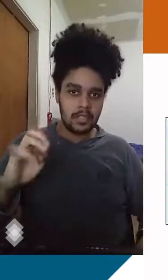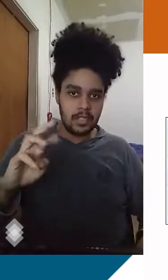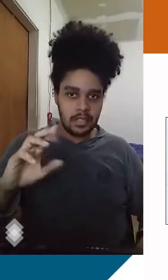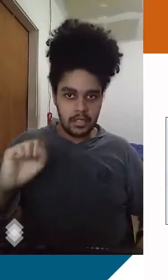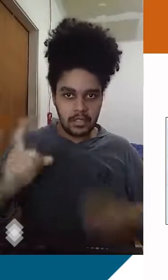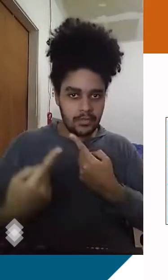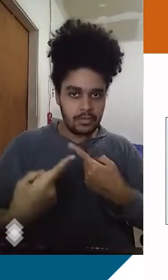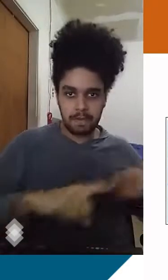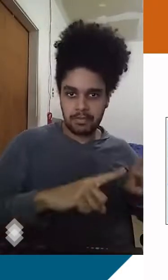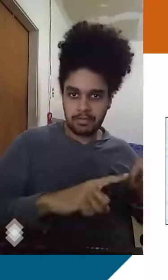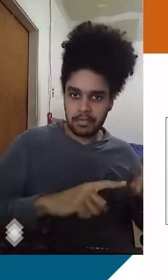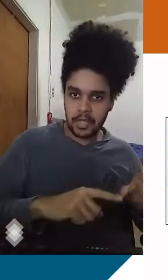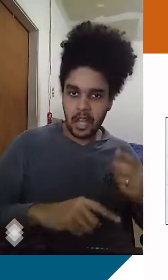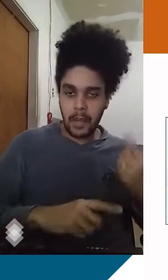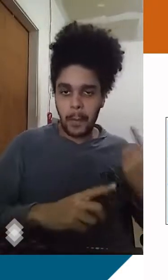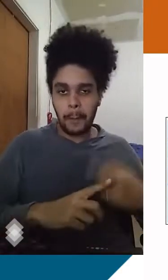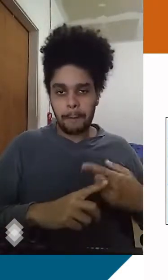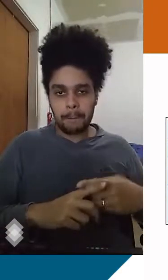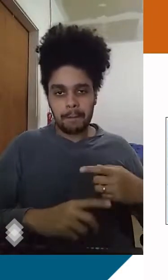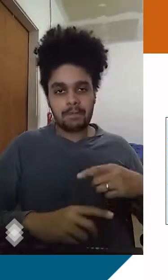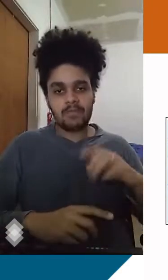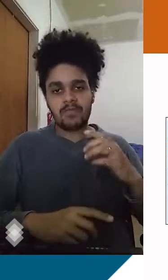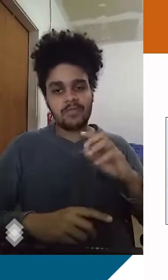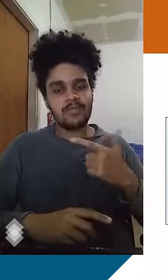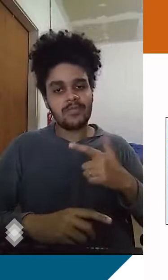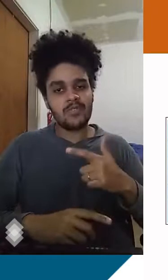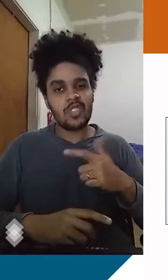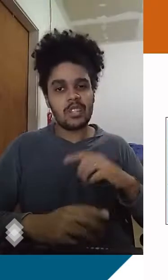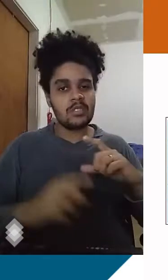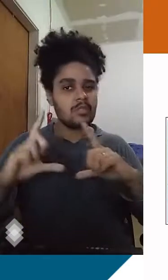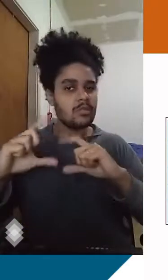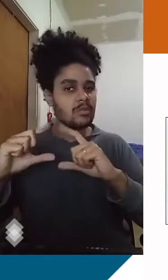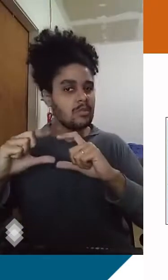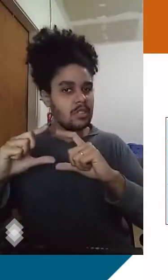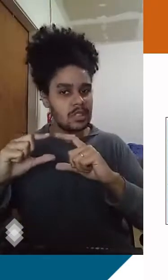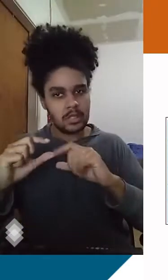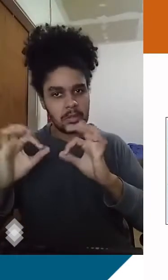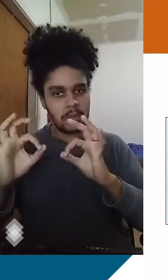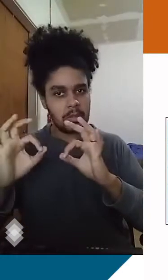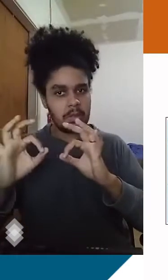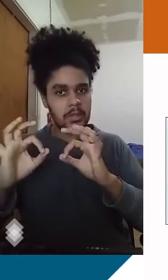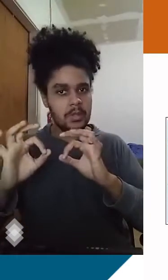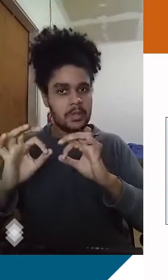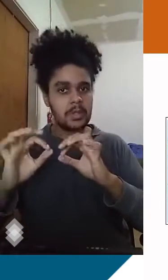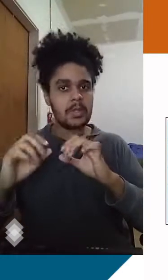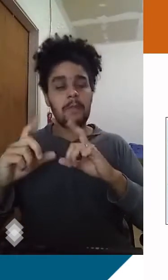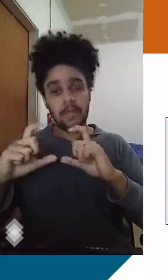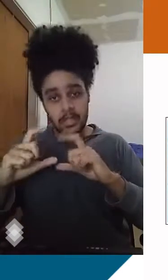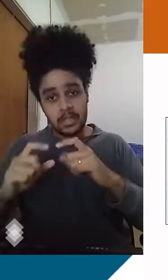vem justamente tentar contestar isso, mantendo aí o tamanho desses